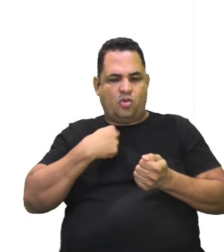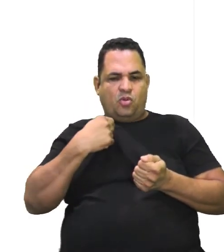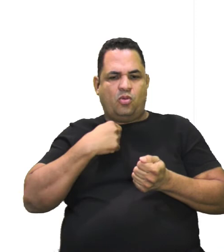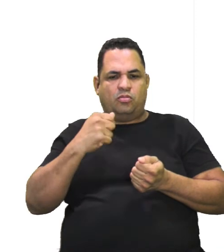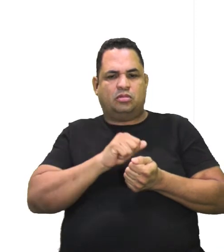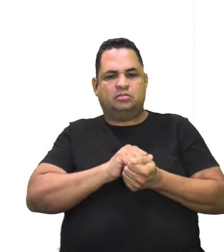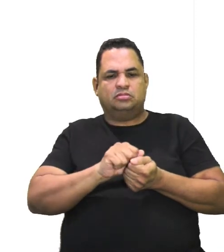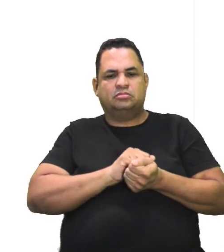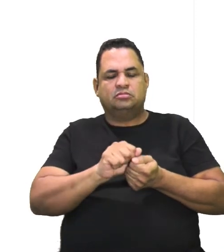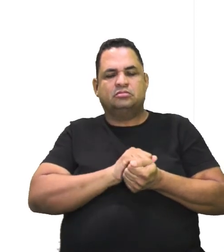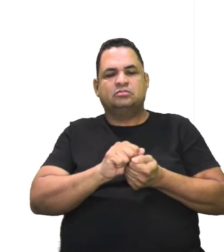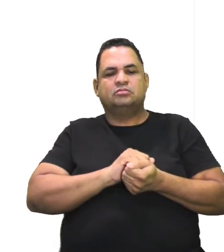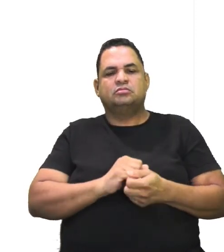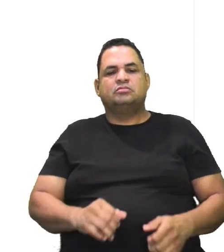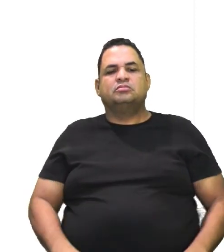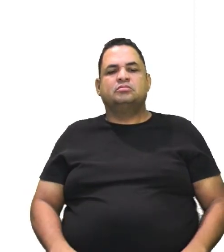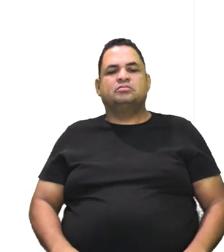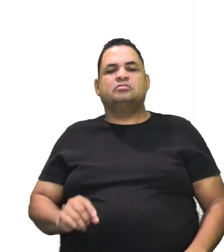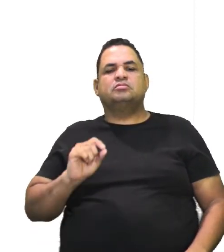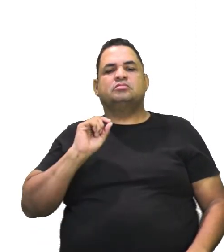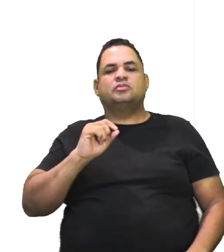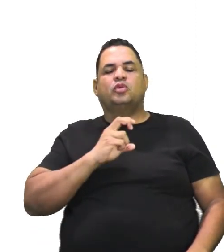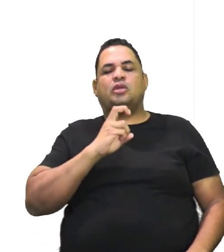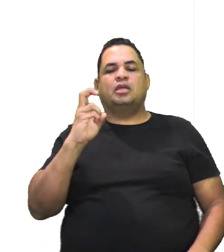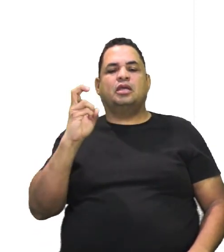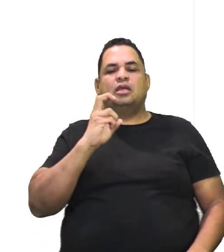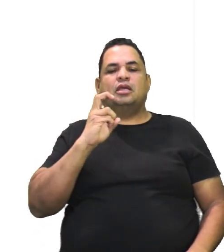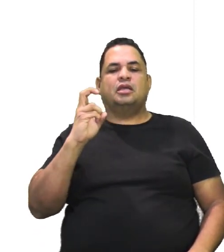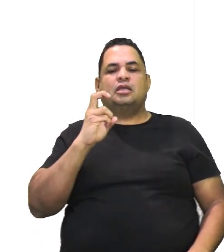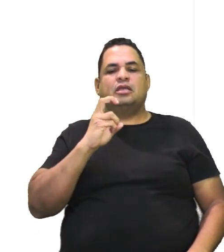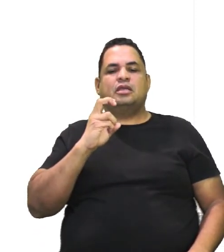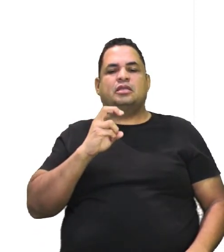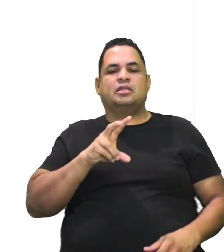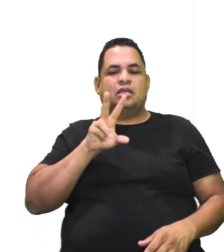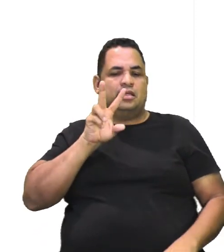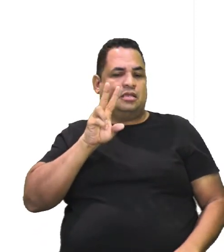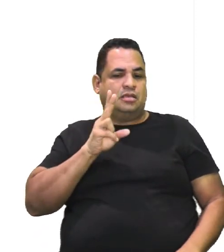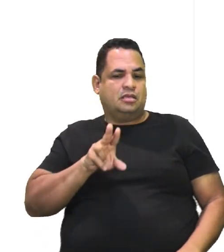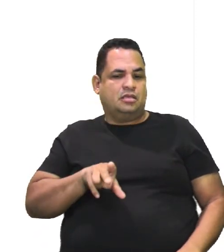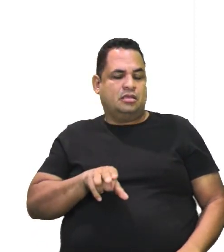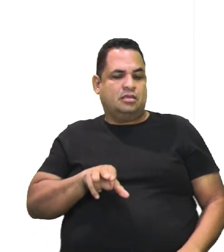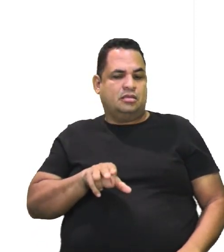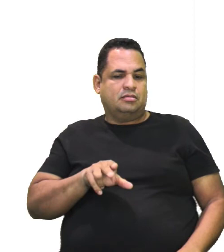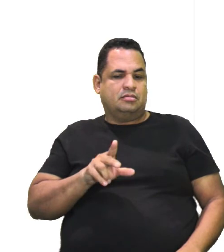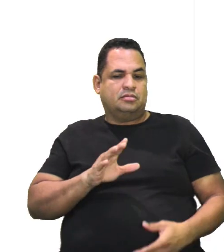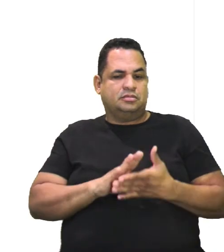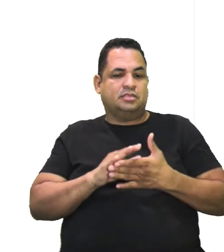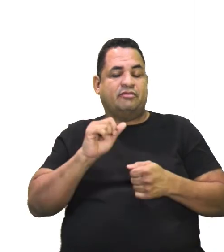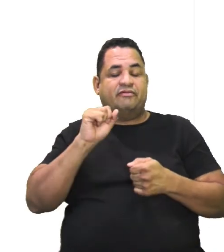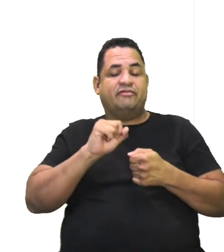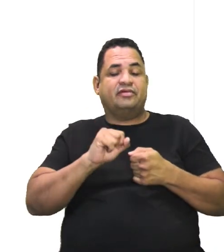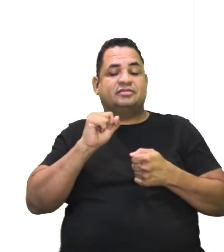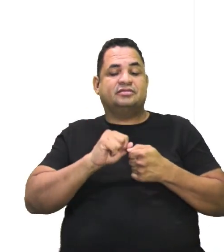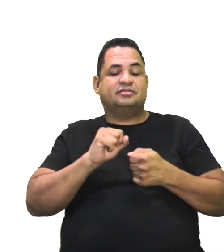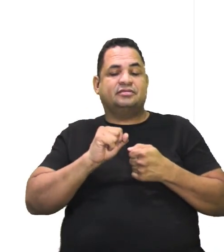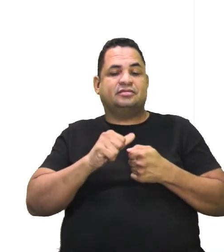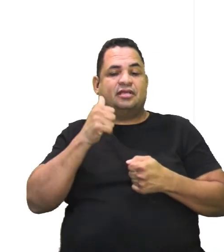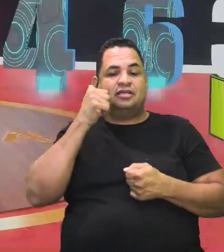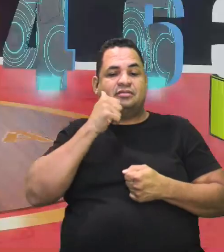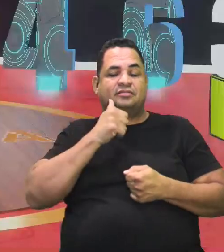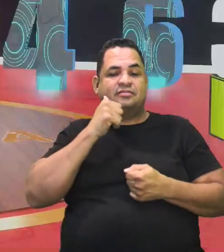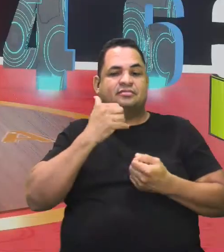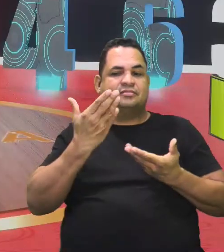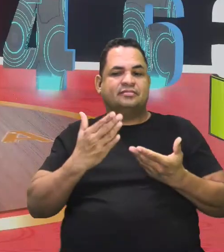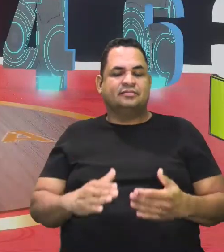esse? É um kitnet, então? É um kitnet. O que a quinta irmã está fazendo? Vixe, mas dormindo. A coisa